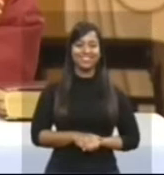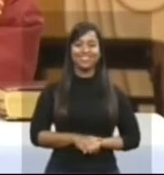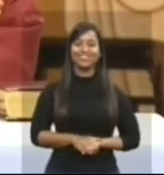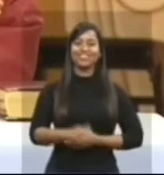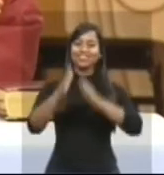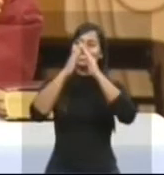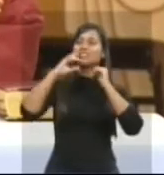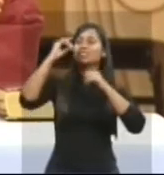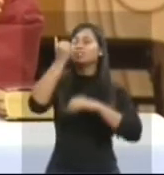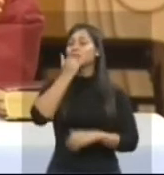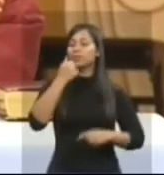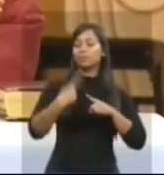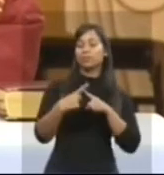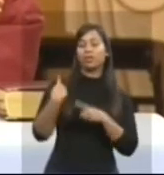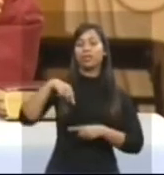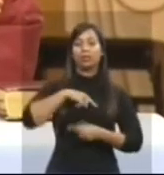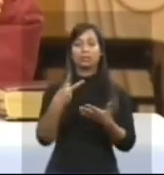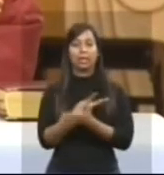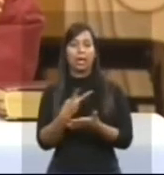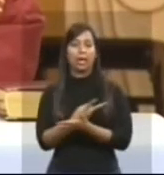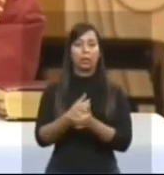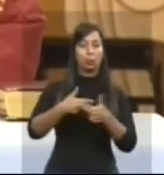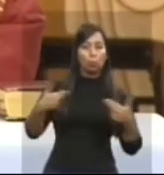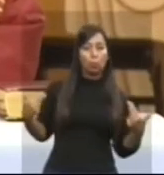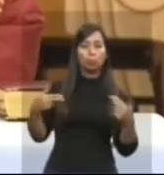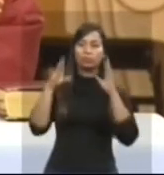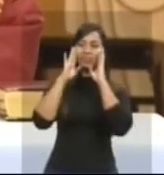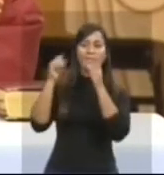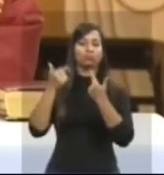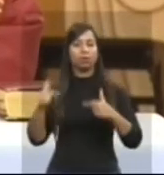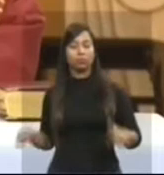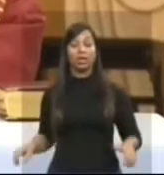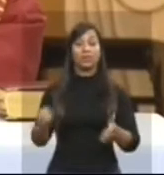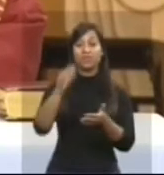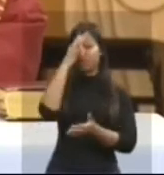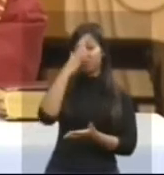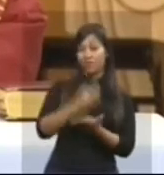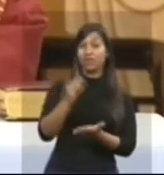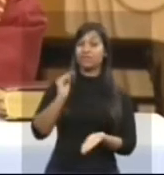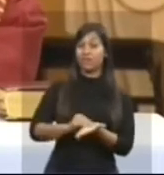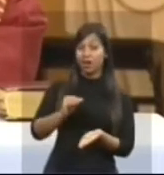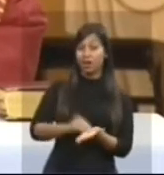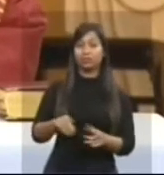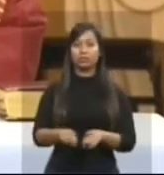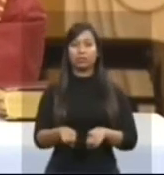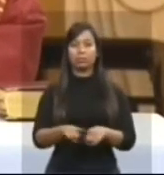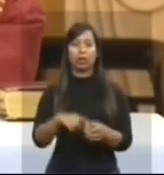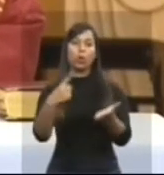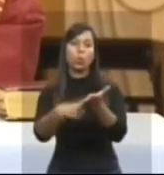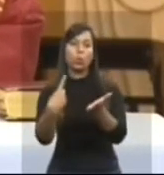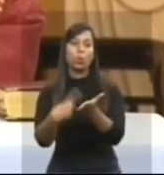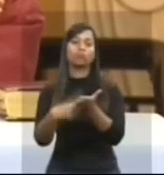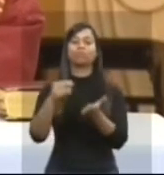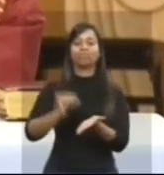Peçamos o perdão das nossas infidelidades, a nossa falta de fé, falta de